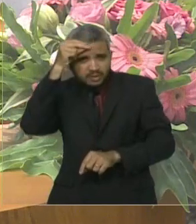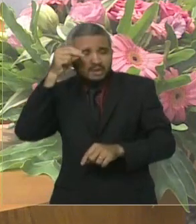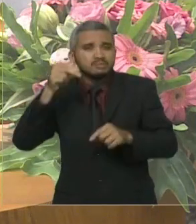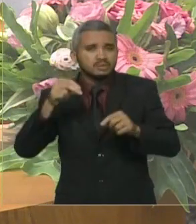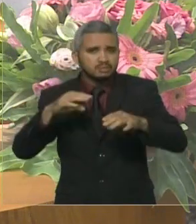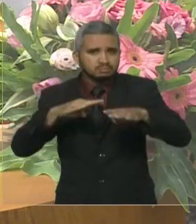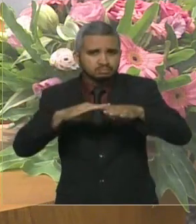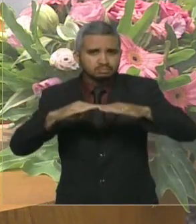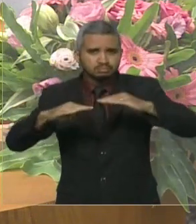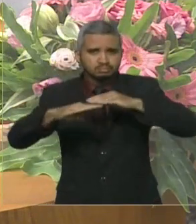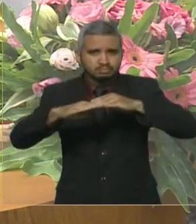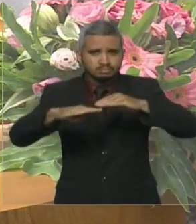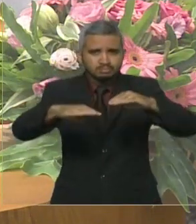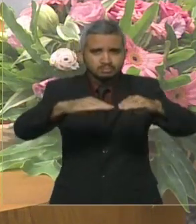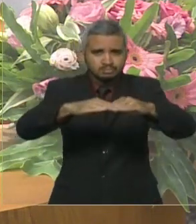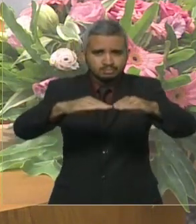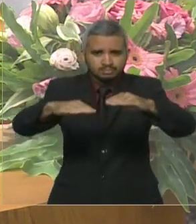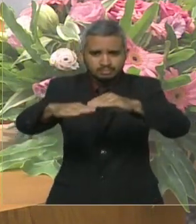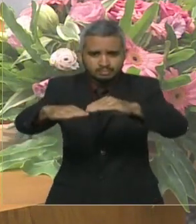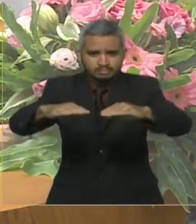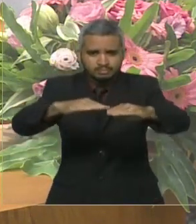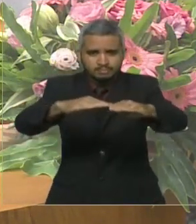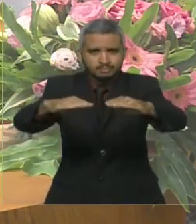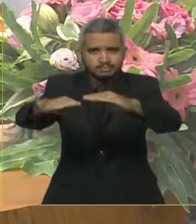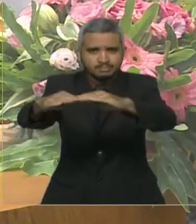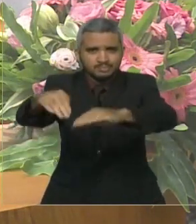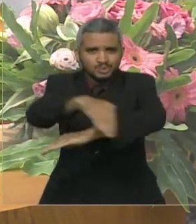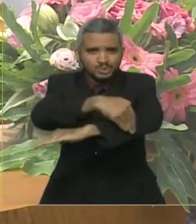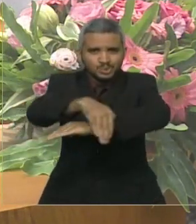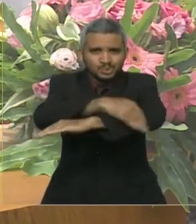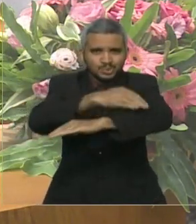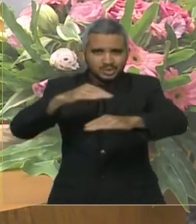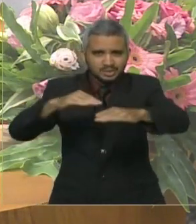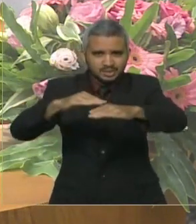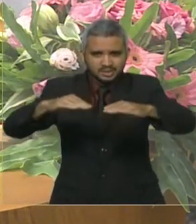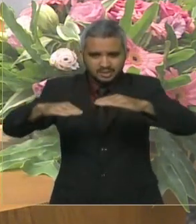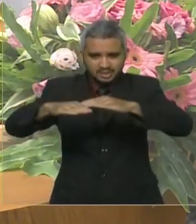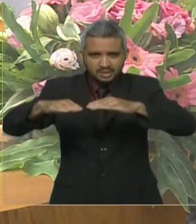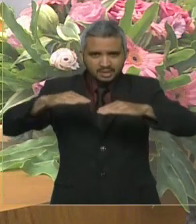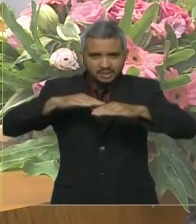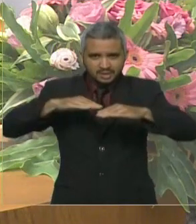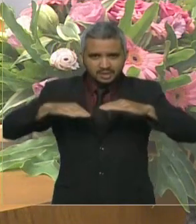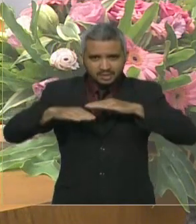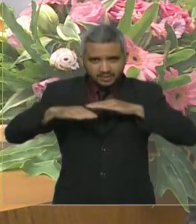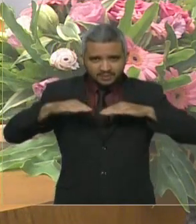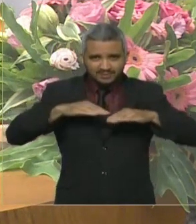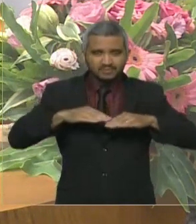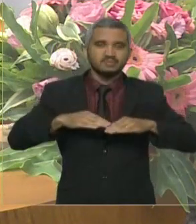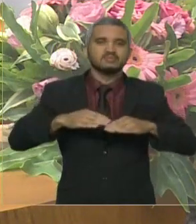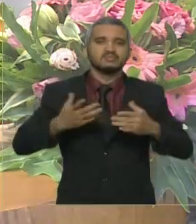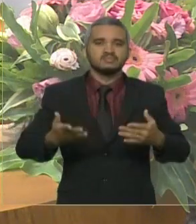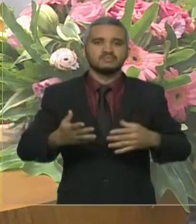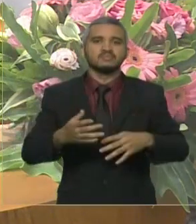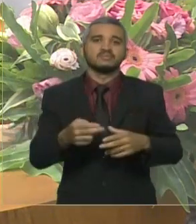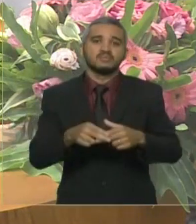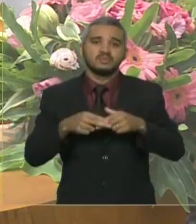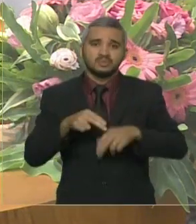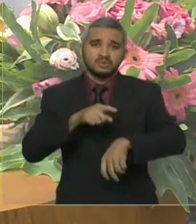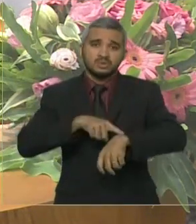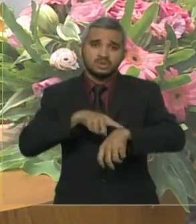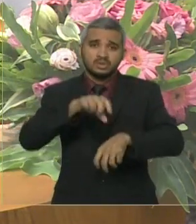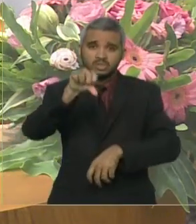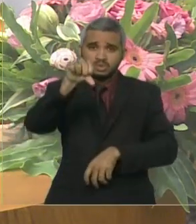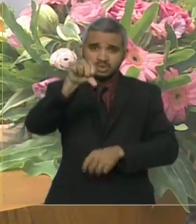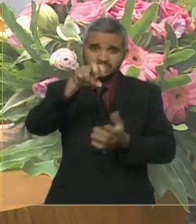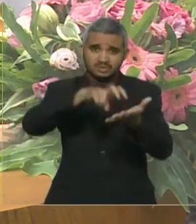da cidade. Então, senhor presidente, e às 9 horas iremos participar da solenidade de